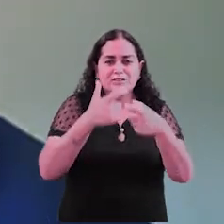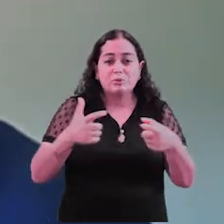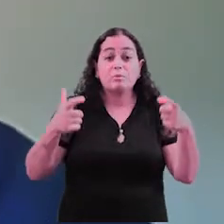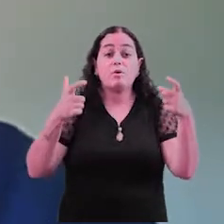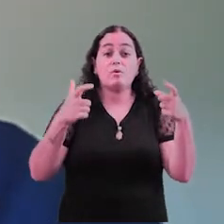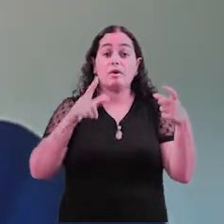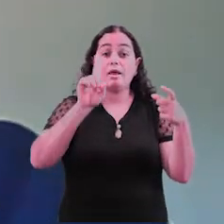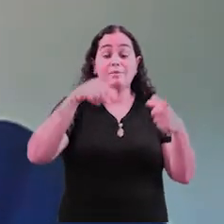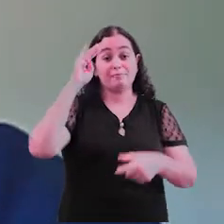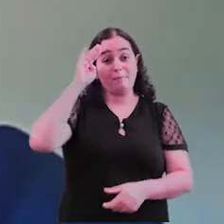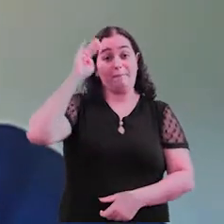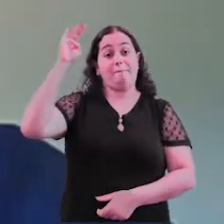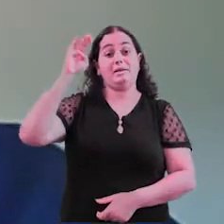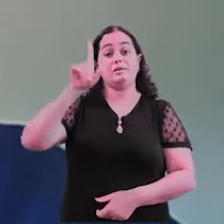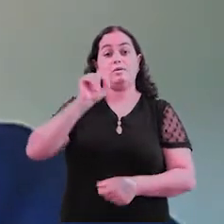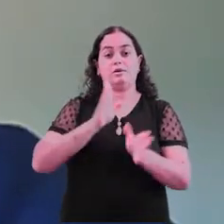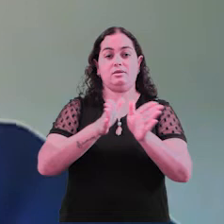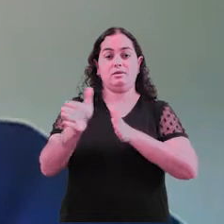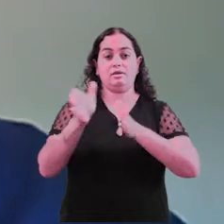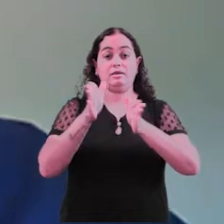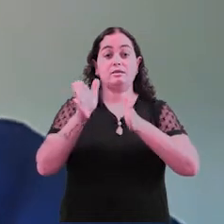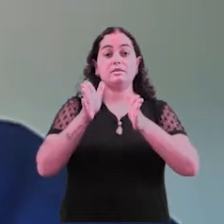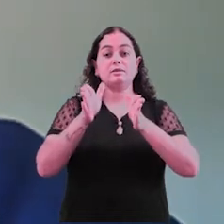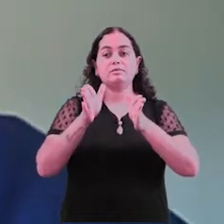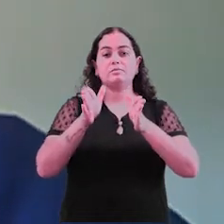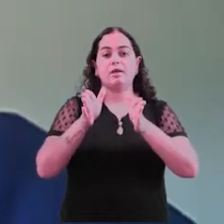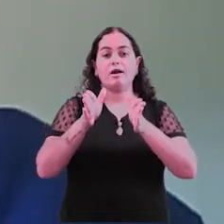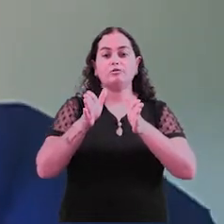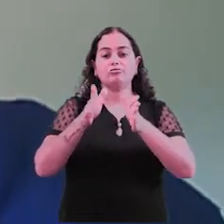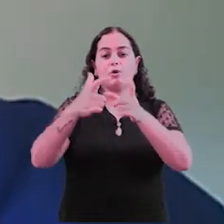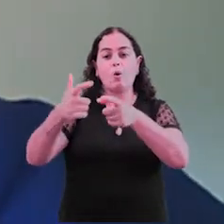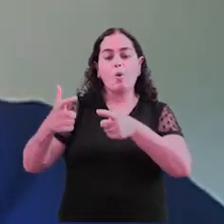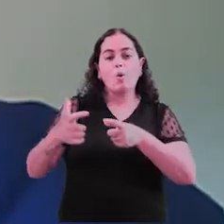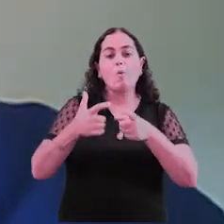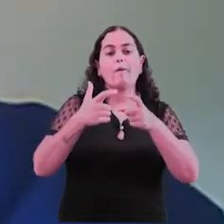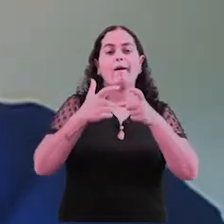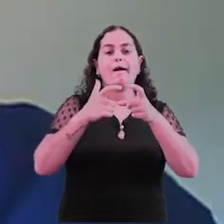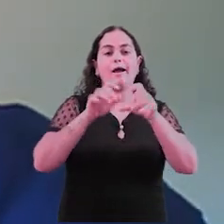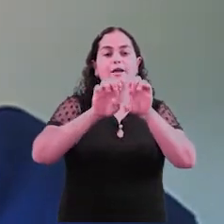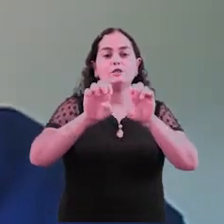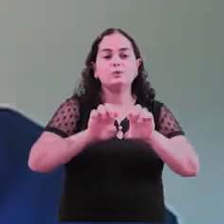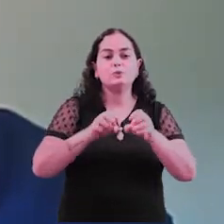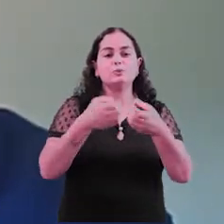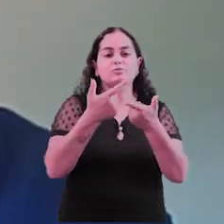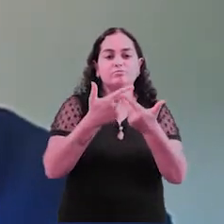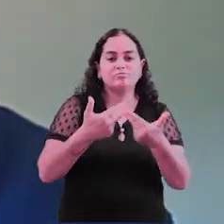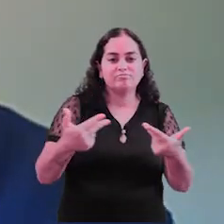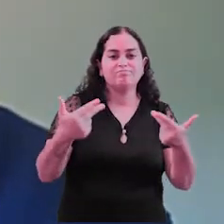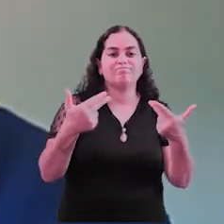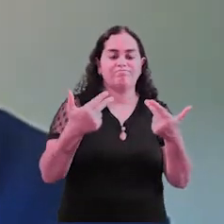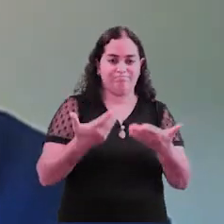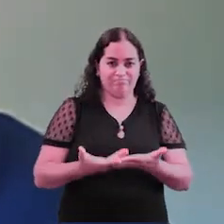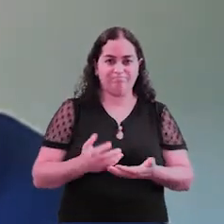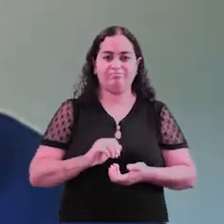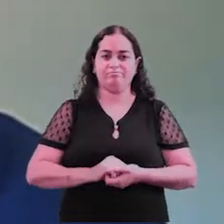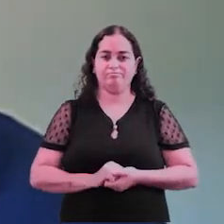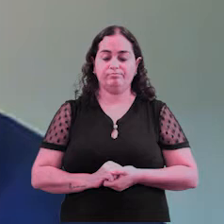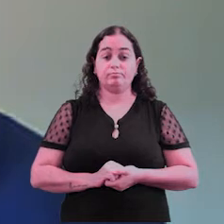maioria, envolvem principalmente a acessibilidade física de suas infraestruturas e